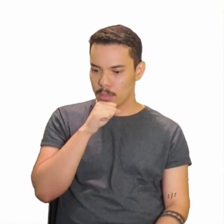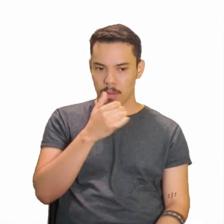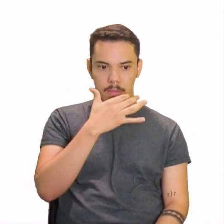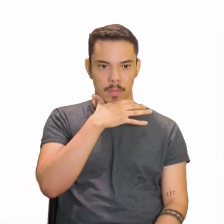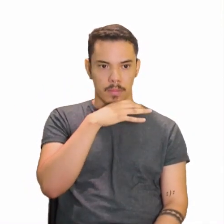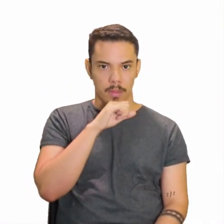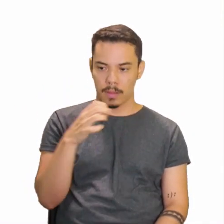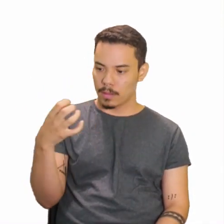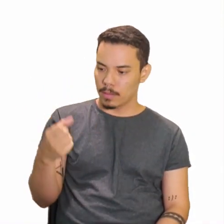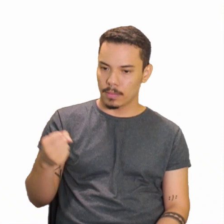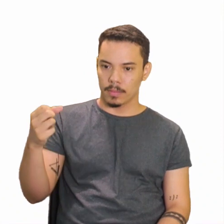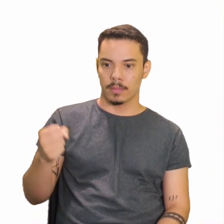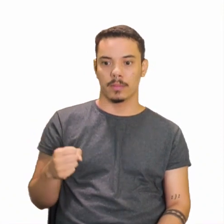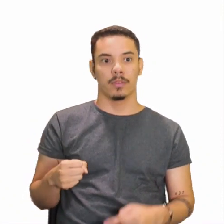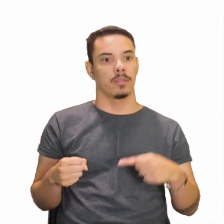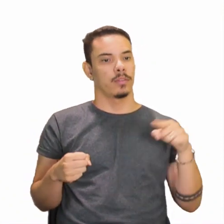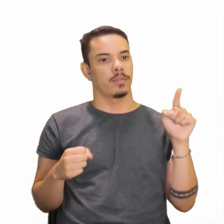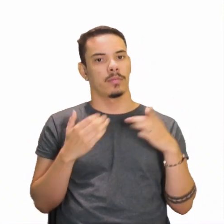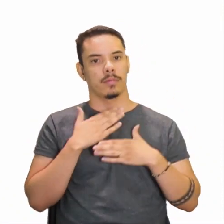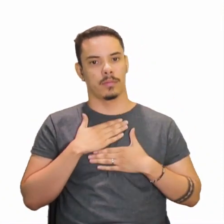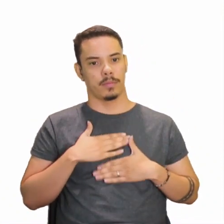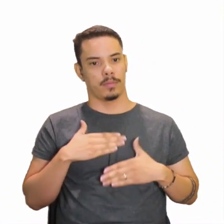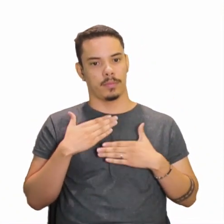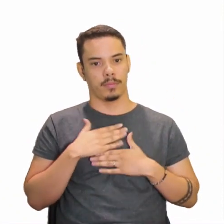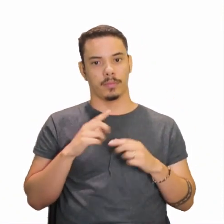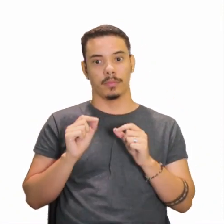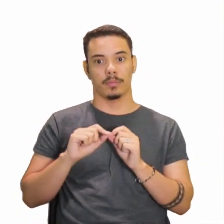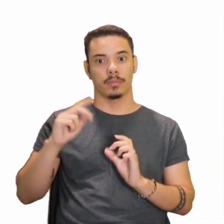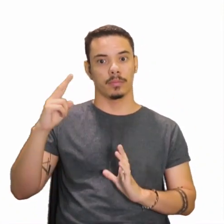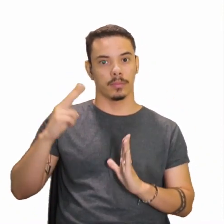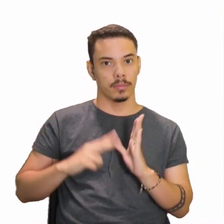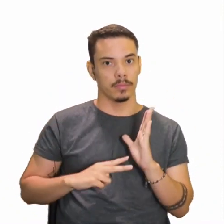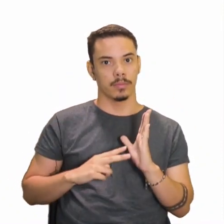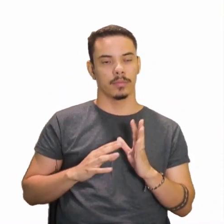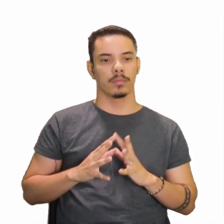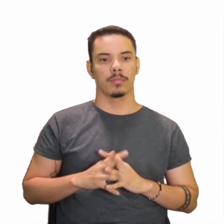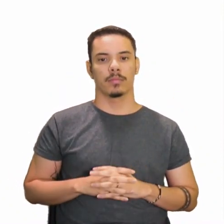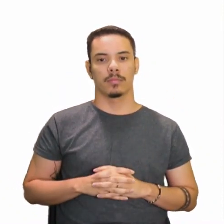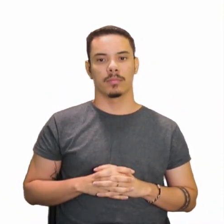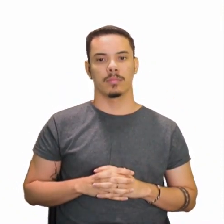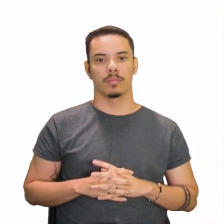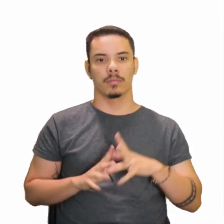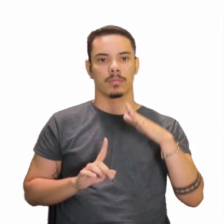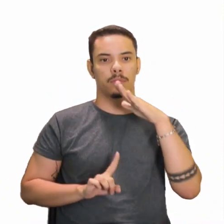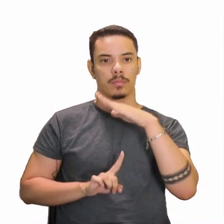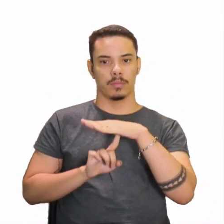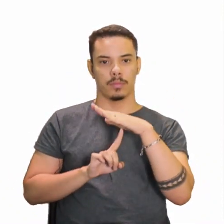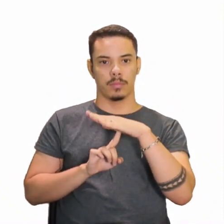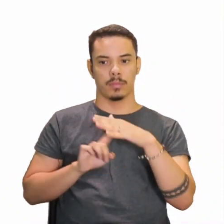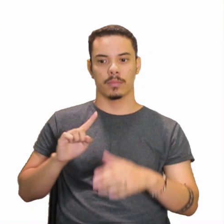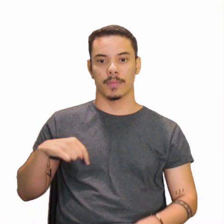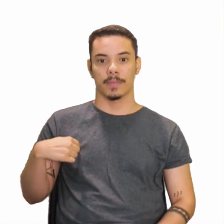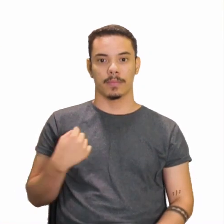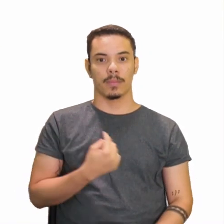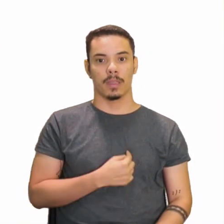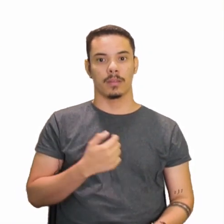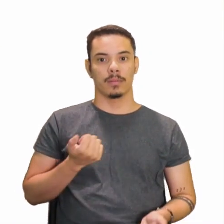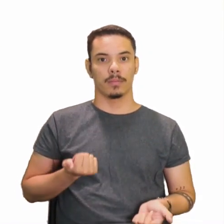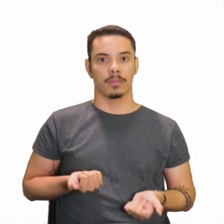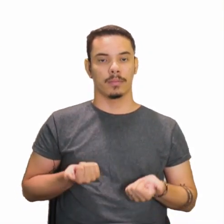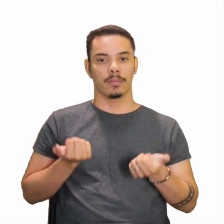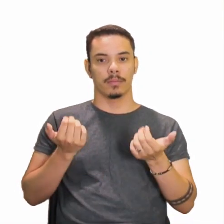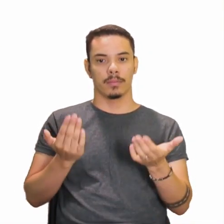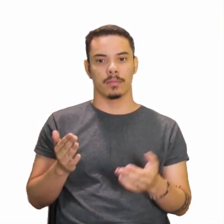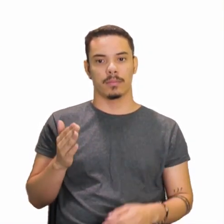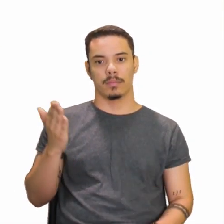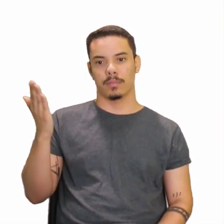tirou o leite, vai lá descansar e aí faça uma leitura, certo? A unidade 1, nós aqui trouxemos